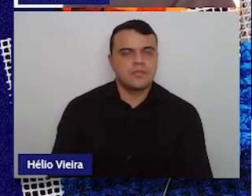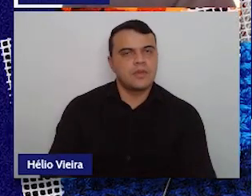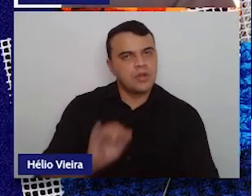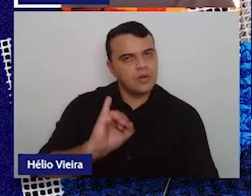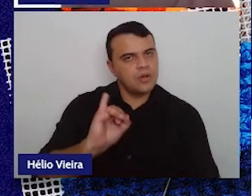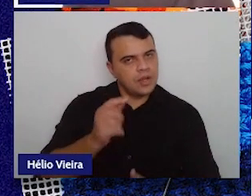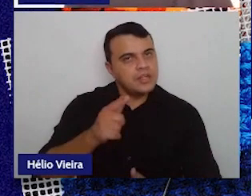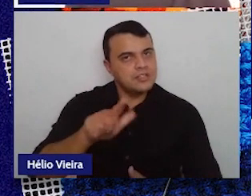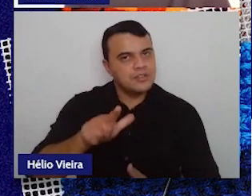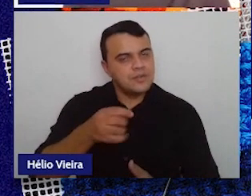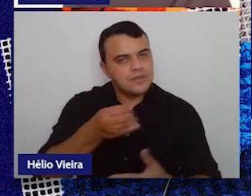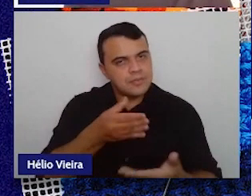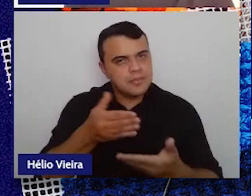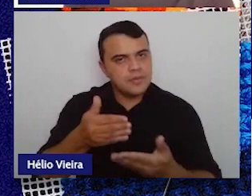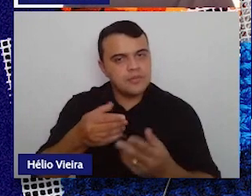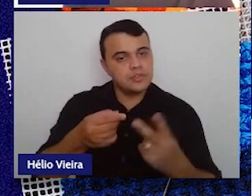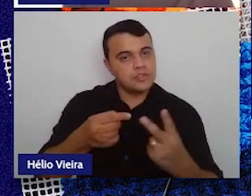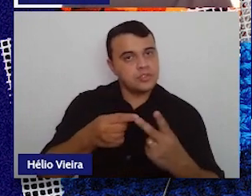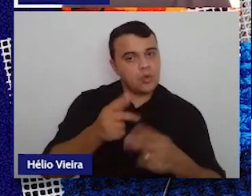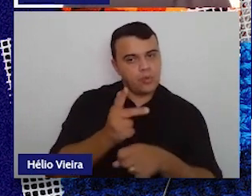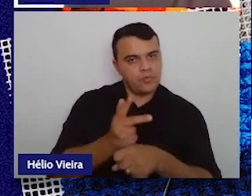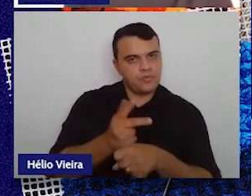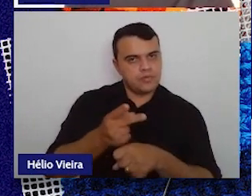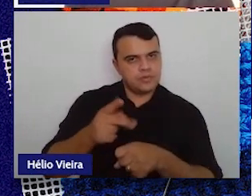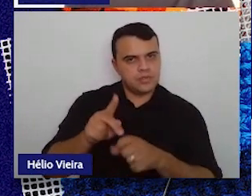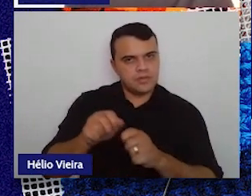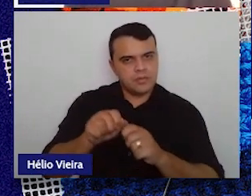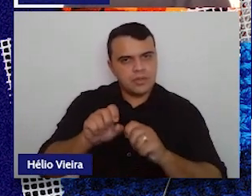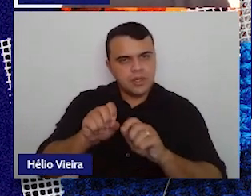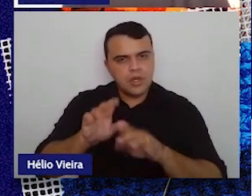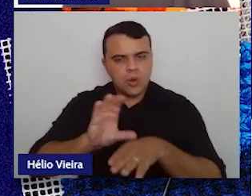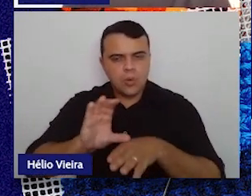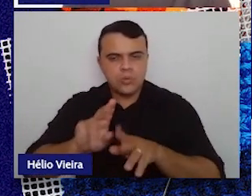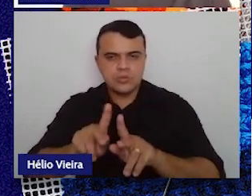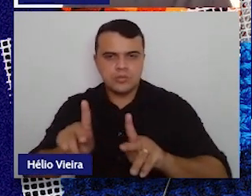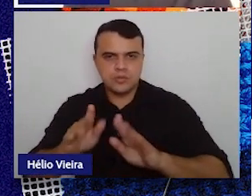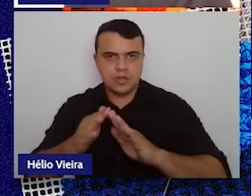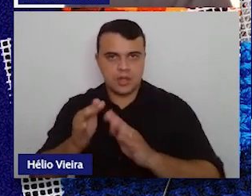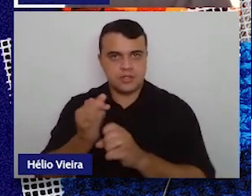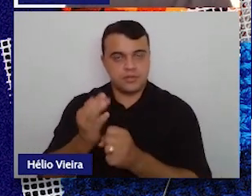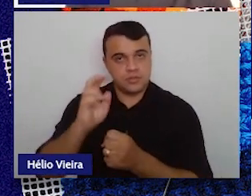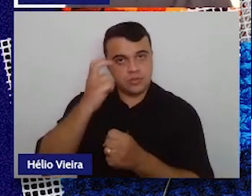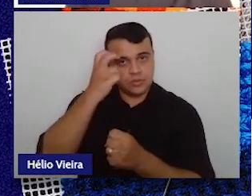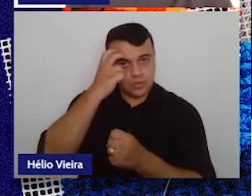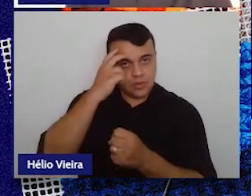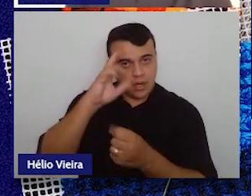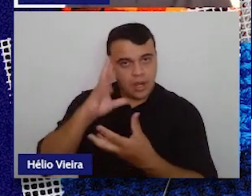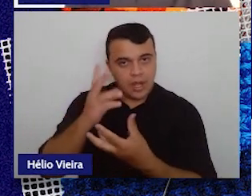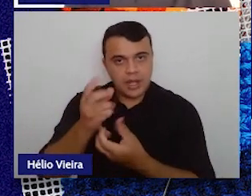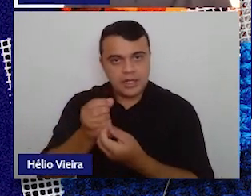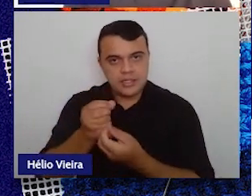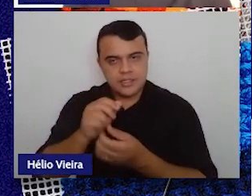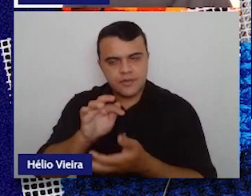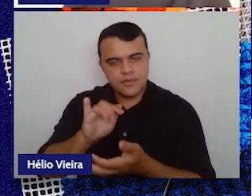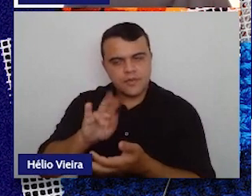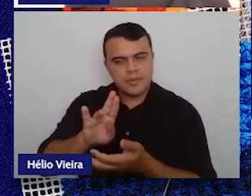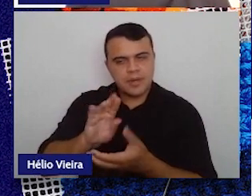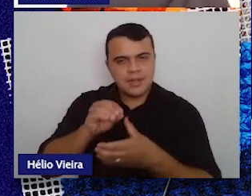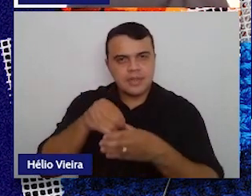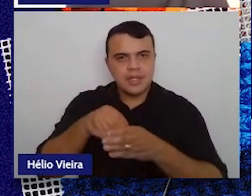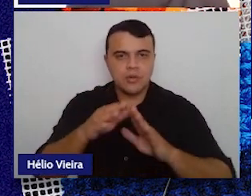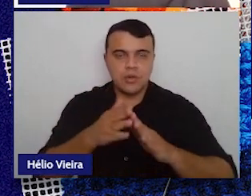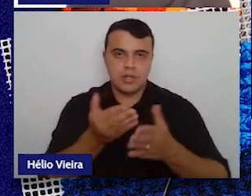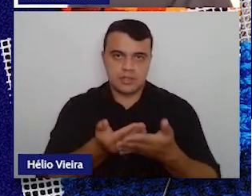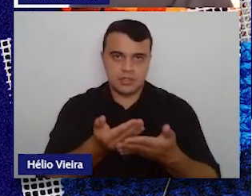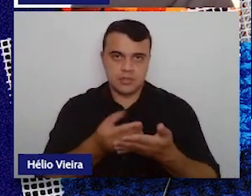Olá, mais uma vez, bem-vindos ao segundo episódio da formação de professores da Casa Fit de Cultura, Artes da Fibra na sala de aula.